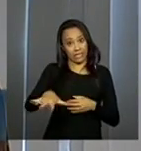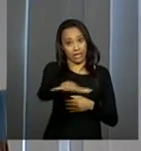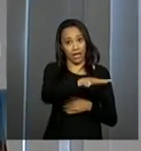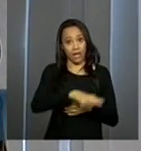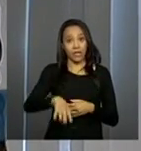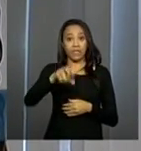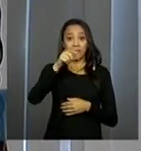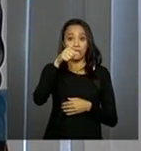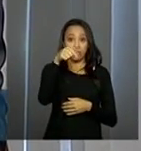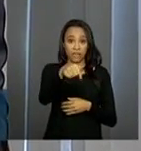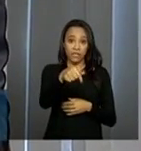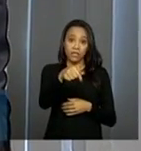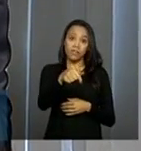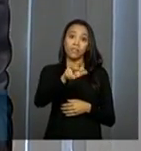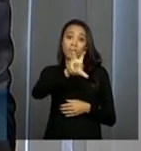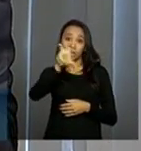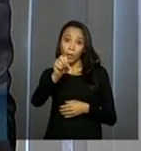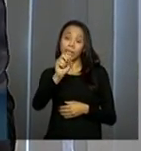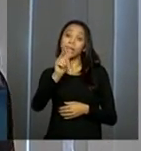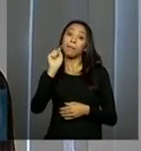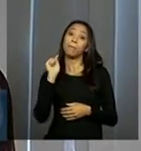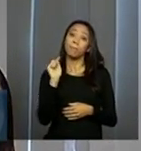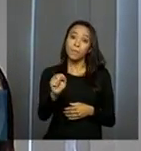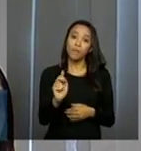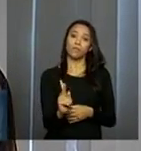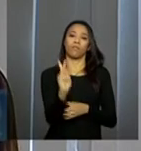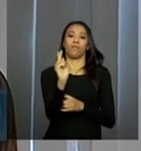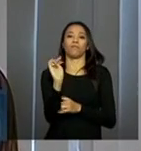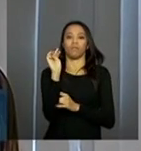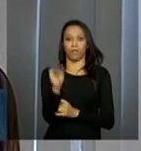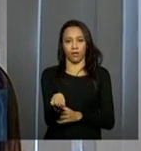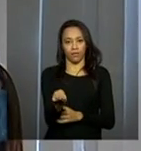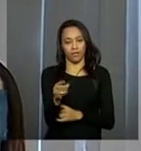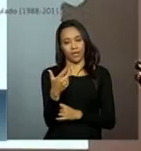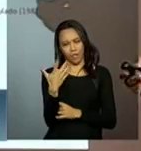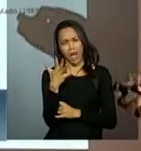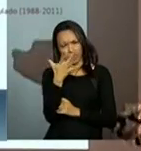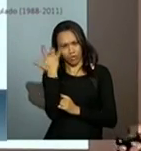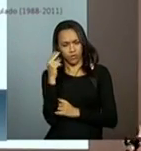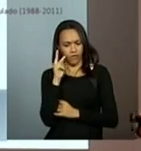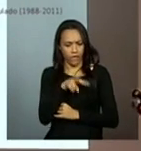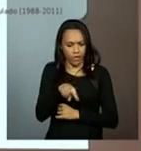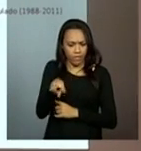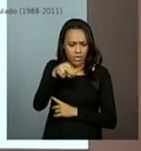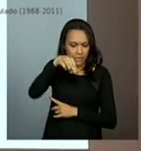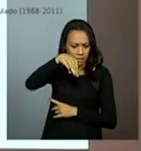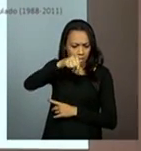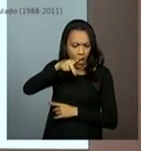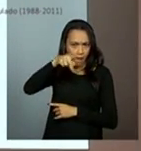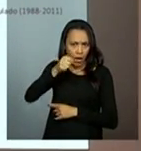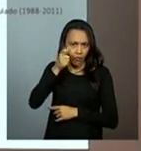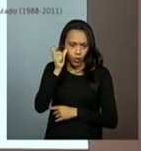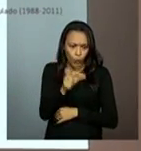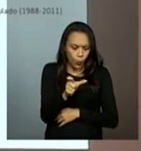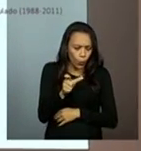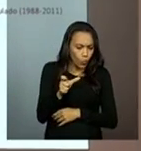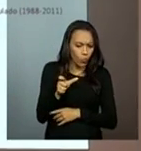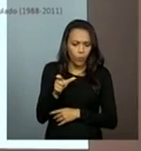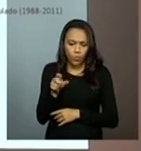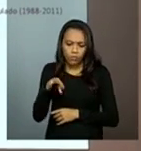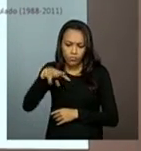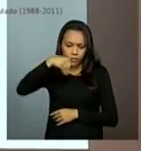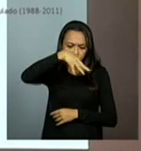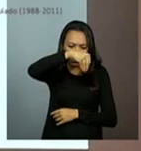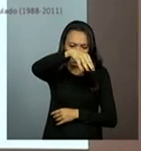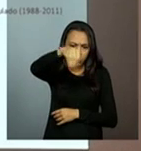750 mil quilômetros quadrados. Só para esclarecer, porque muitos veem esse mapa, ficam curiosos, né? O projeto